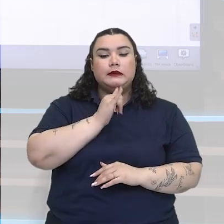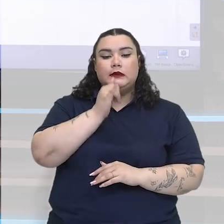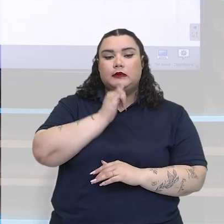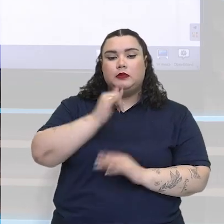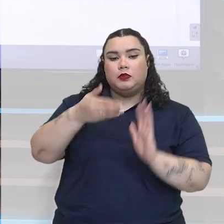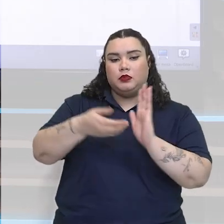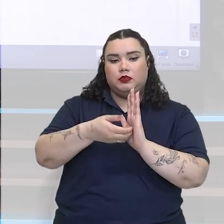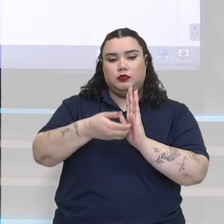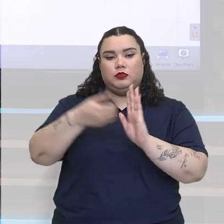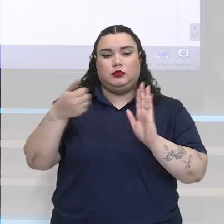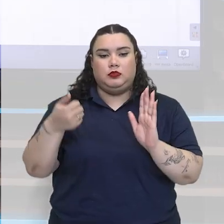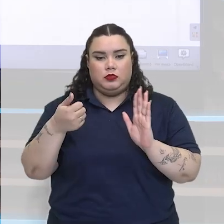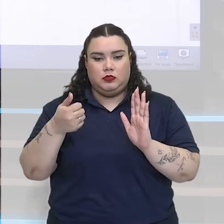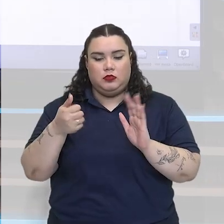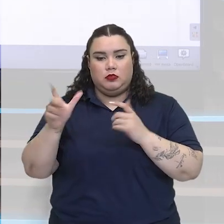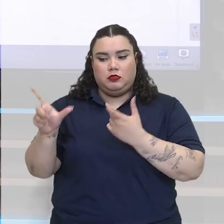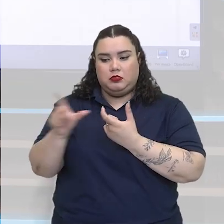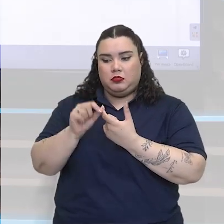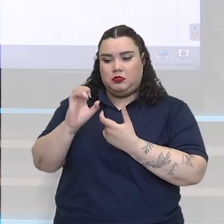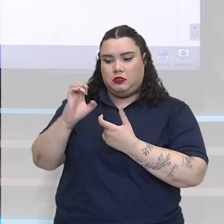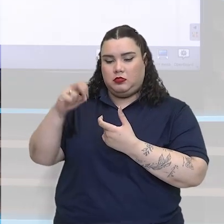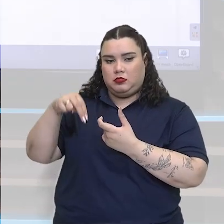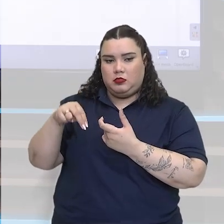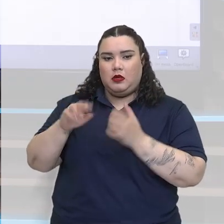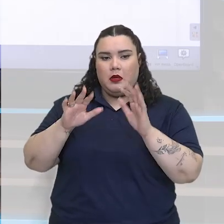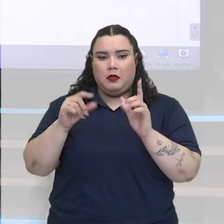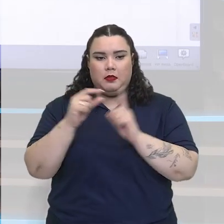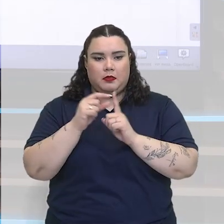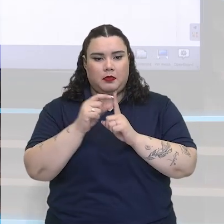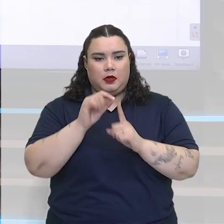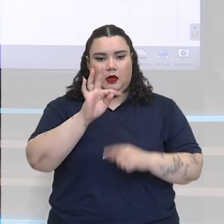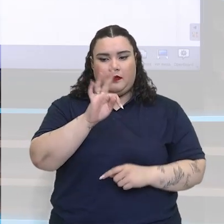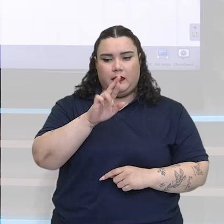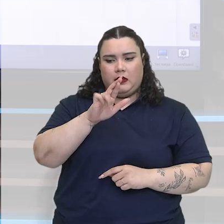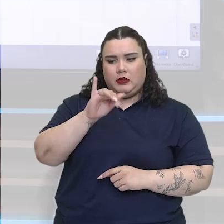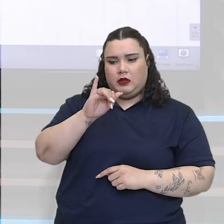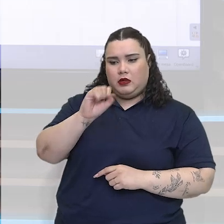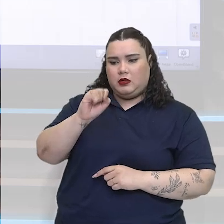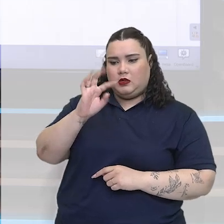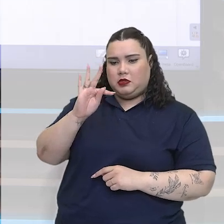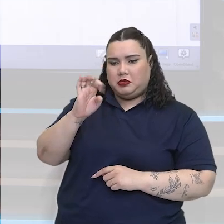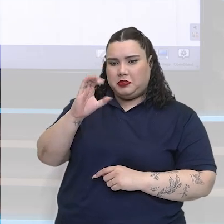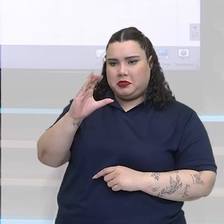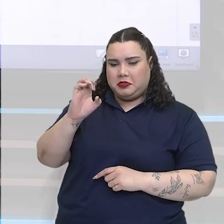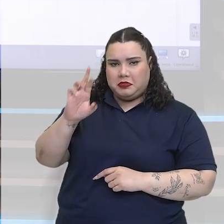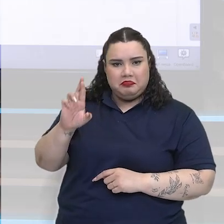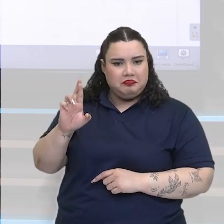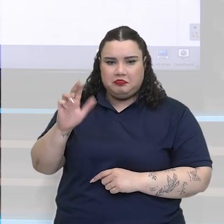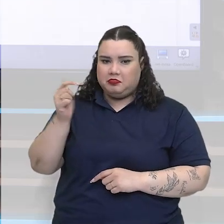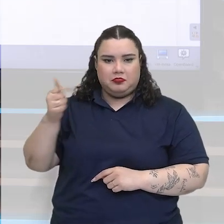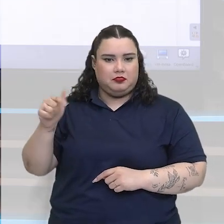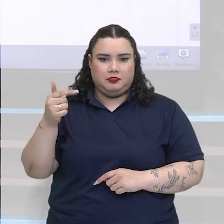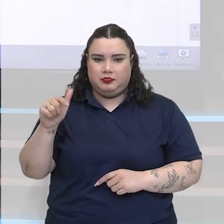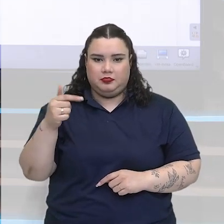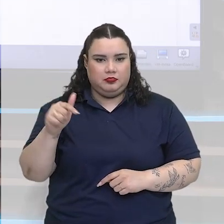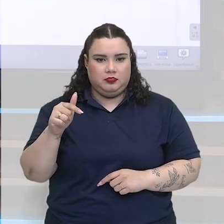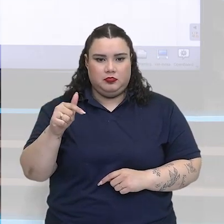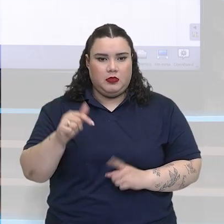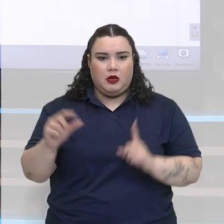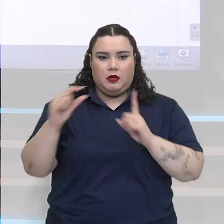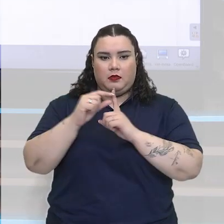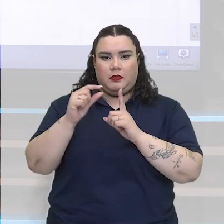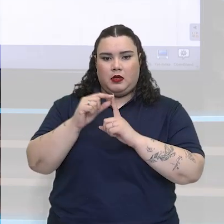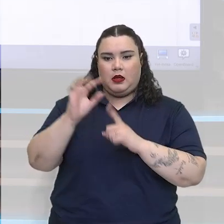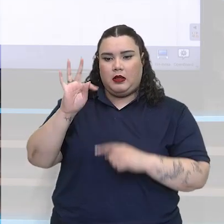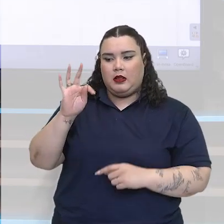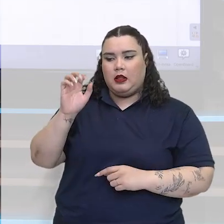que eu retire o prefixo em. Não existe a palavra tristecer, tá? Não existe a palavra